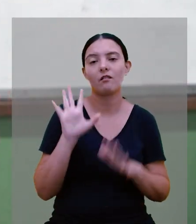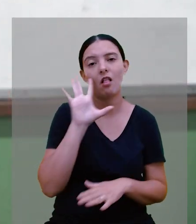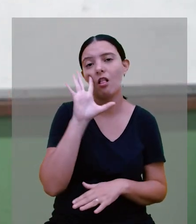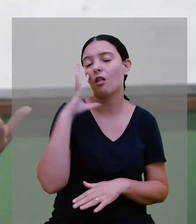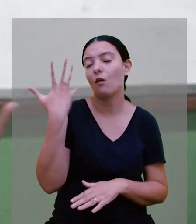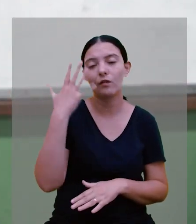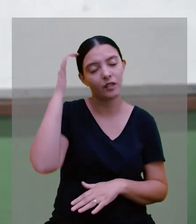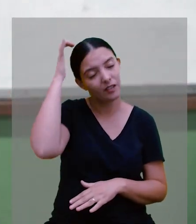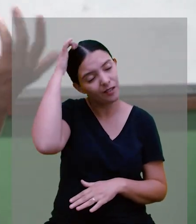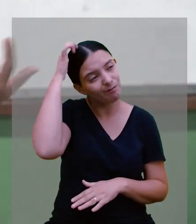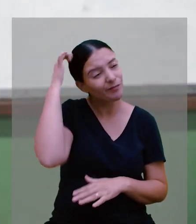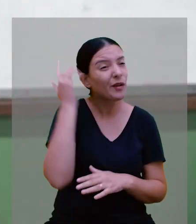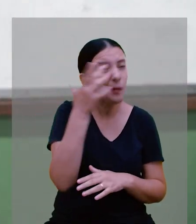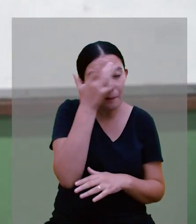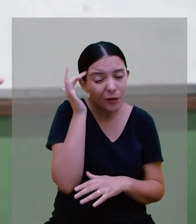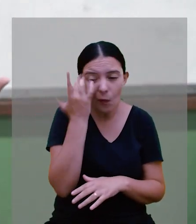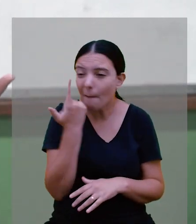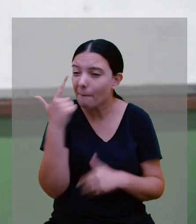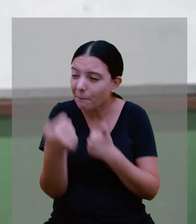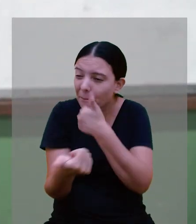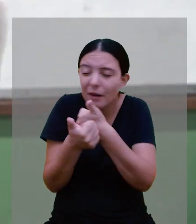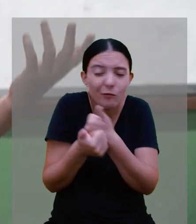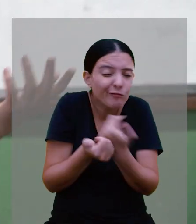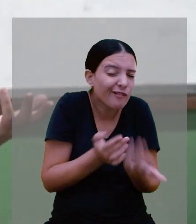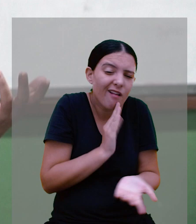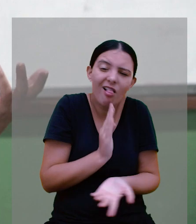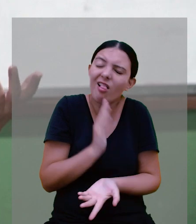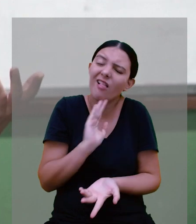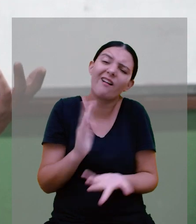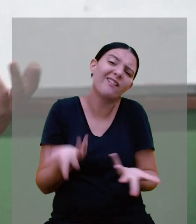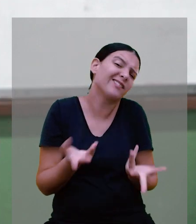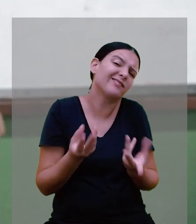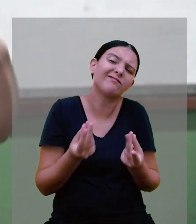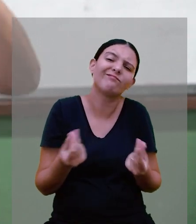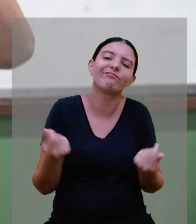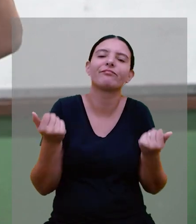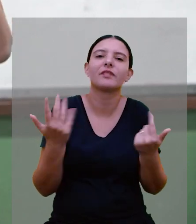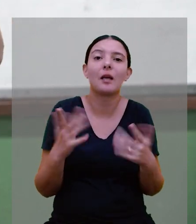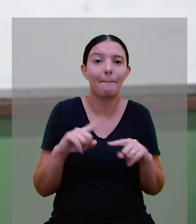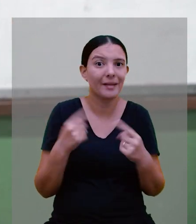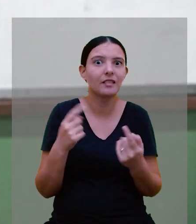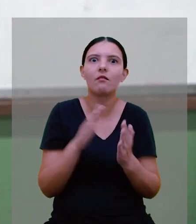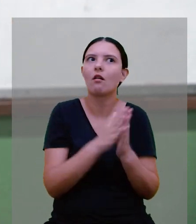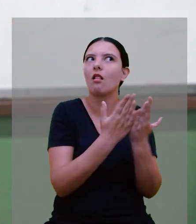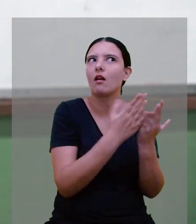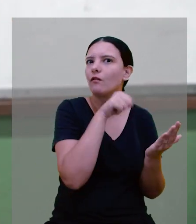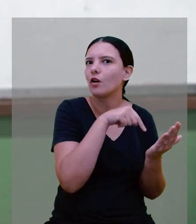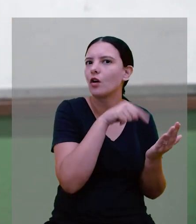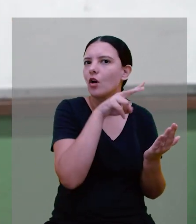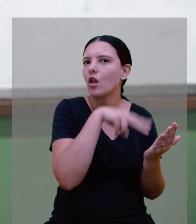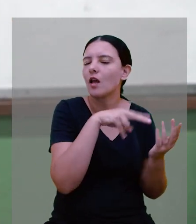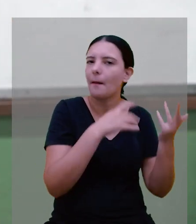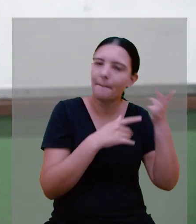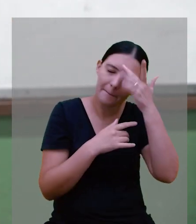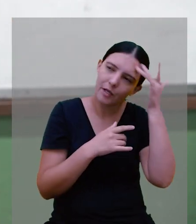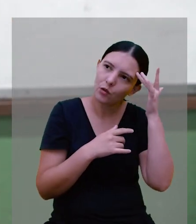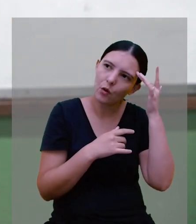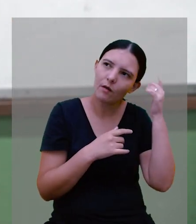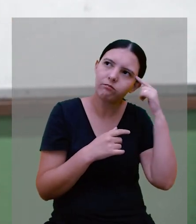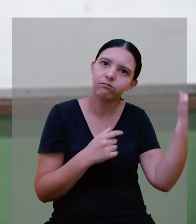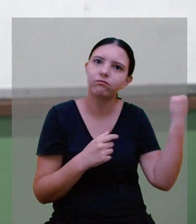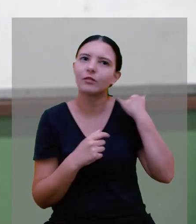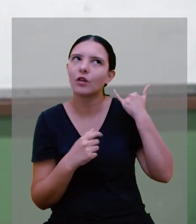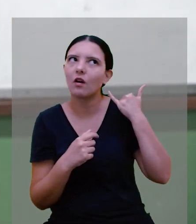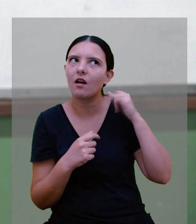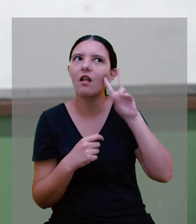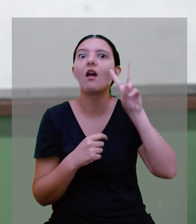saída conhecida por ninguém que estava ali perto de mim, por ninguém com quem eu convivia. Mas eu já tinha lido um livro que alguém tinha dado uma saída diferente. E isso me